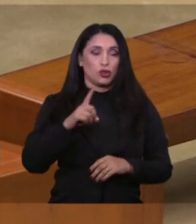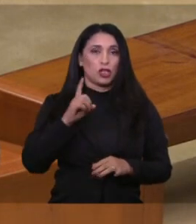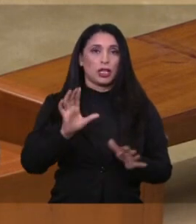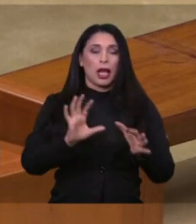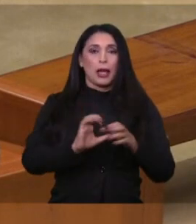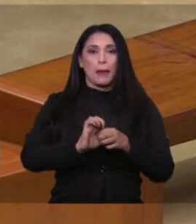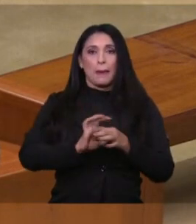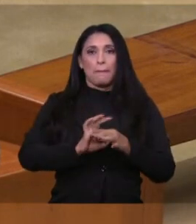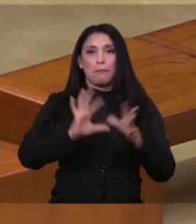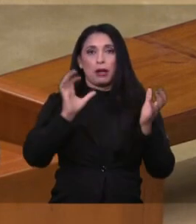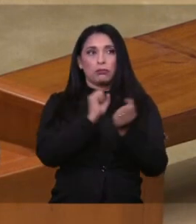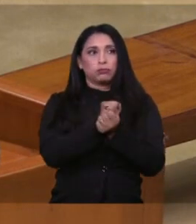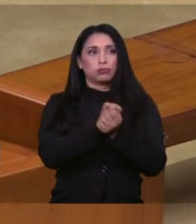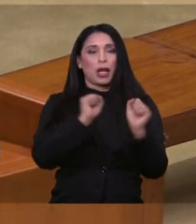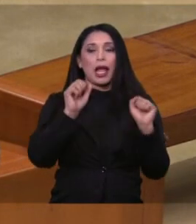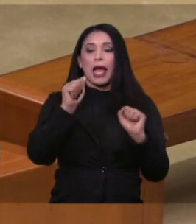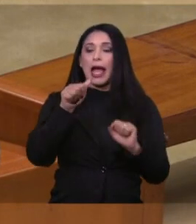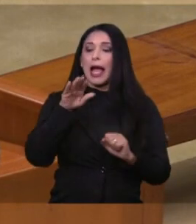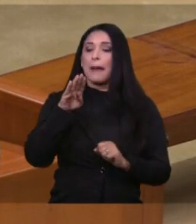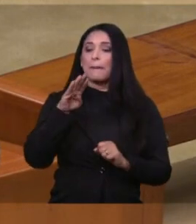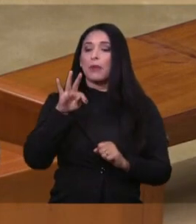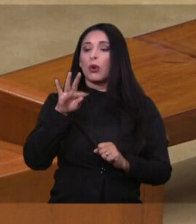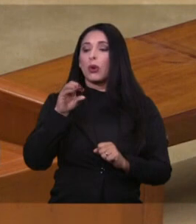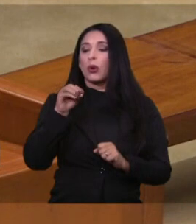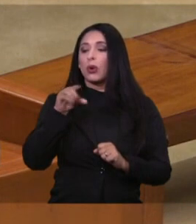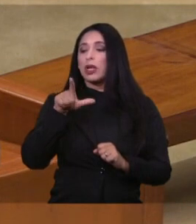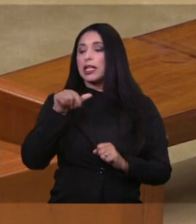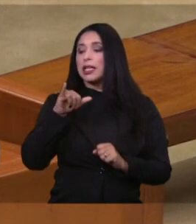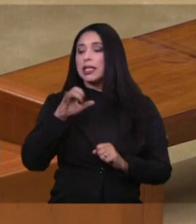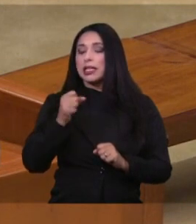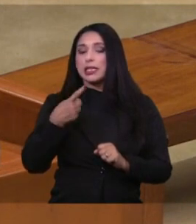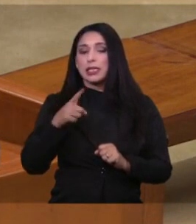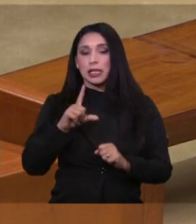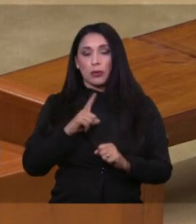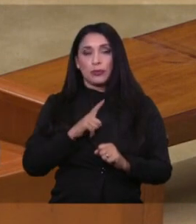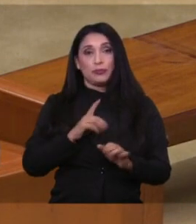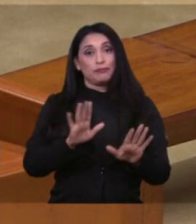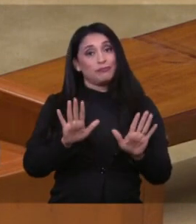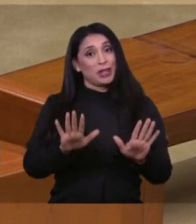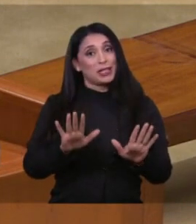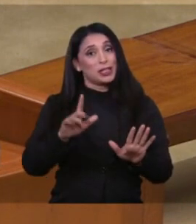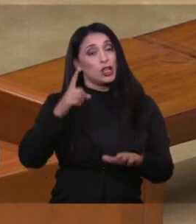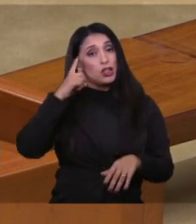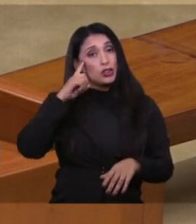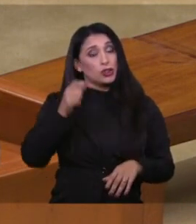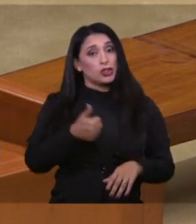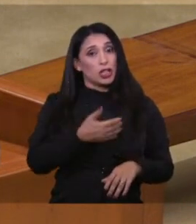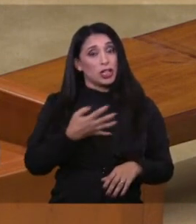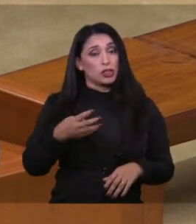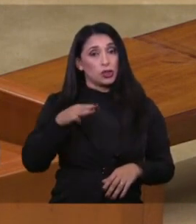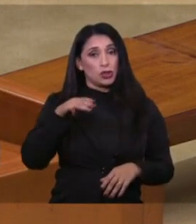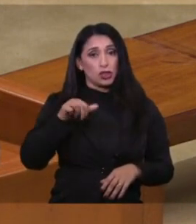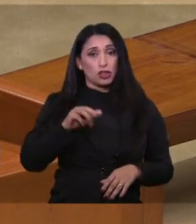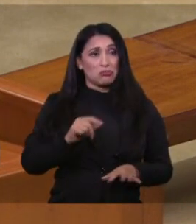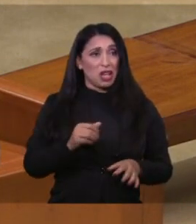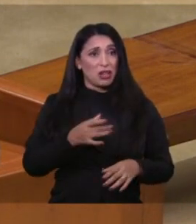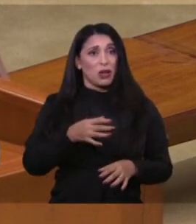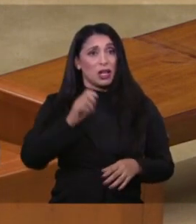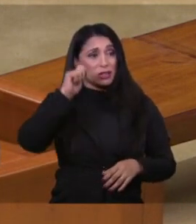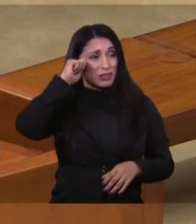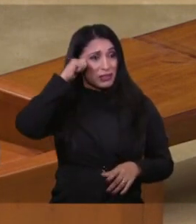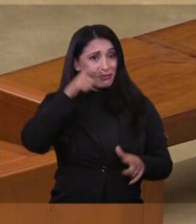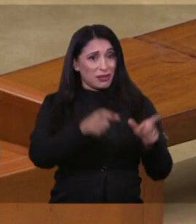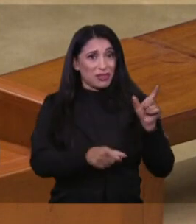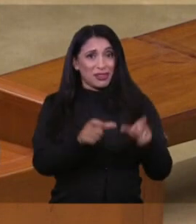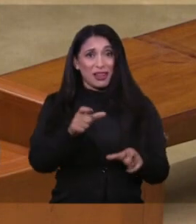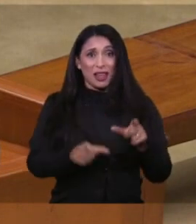que é uma abolição inacabada. No dia 14 de maio, pessoas negras foram relegadas ao total desamparo, sem o